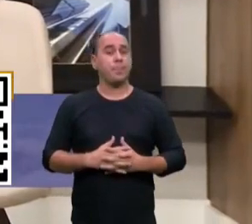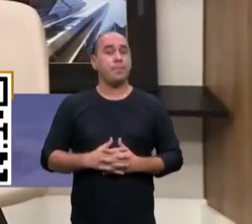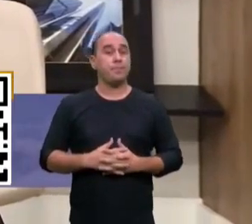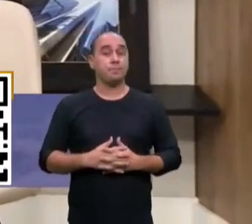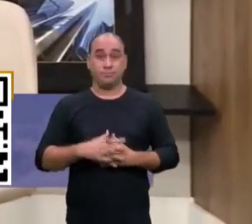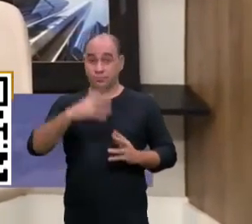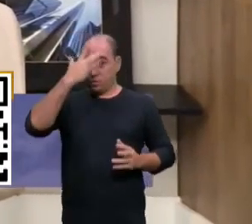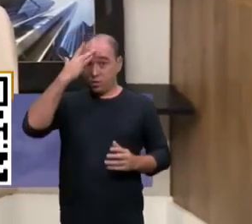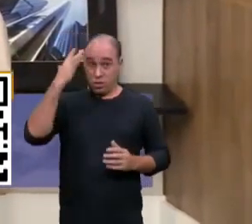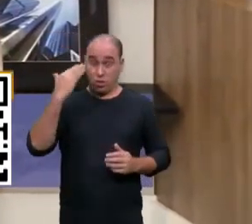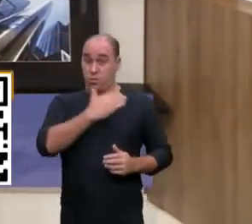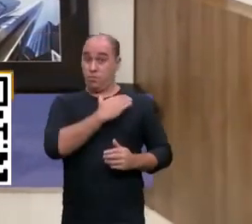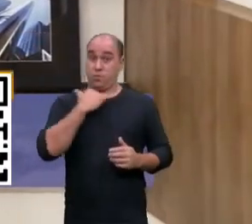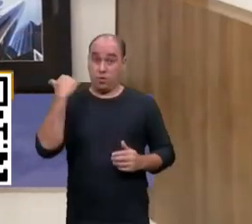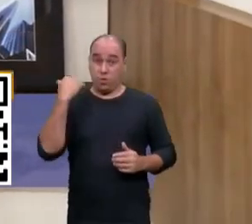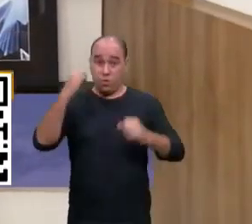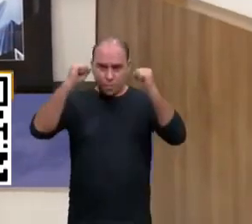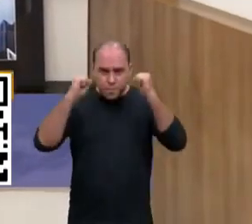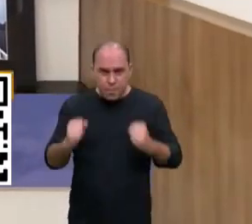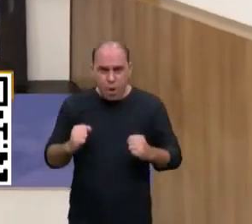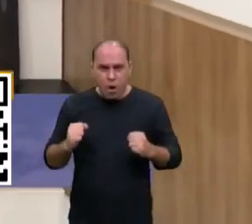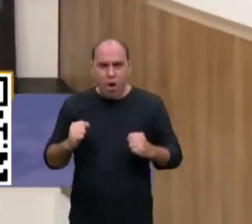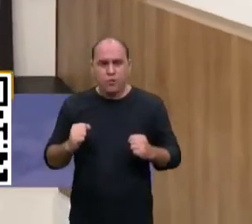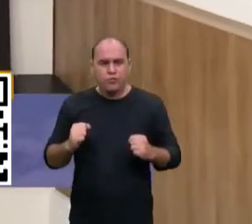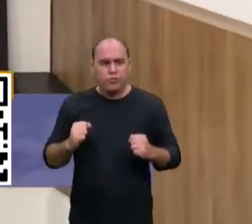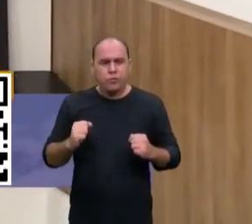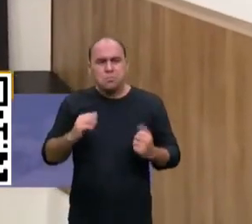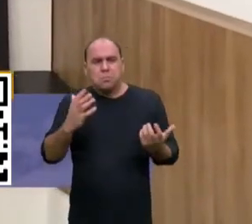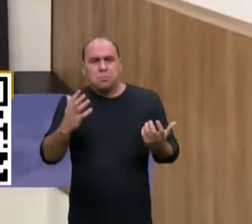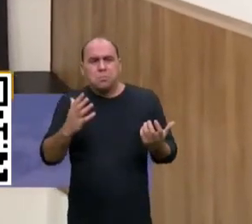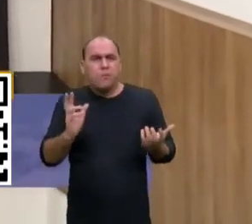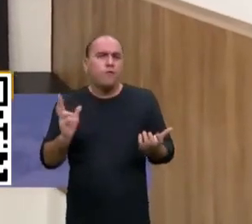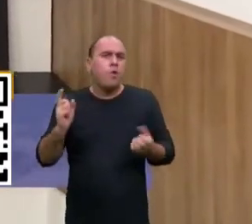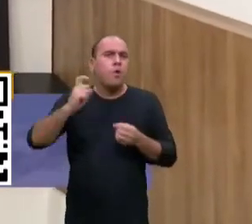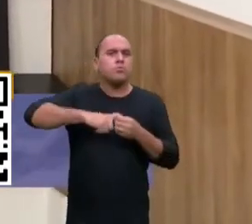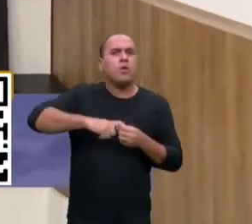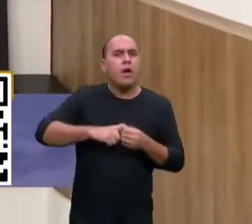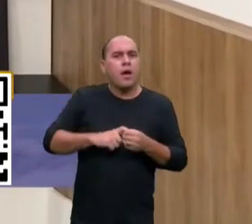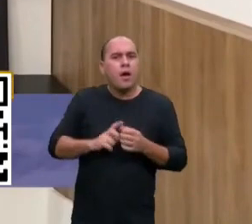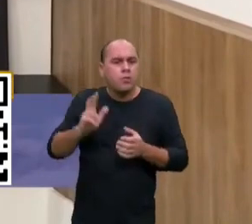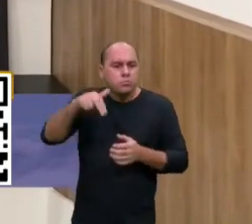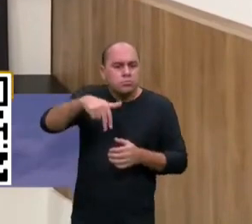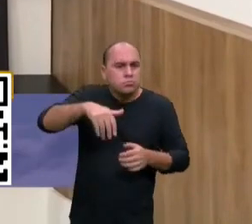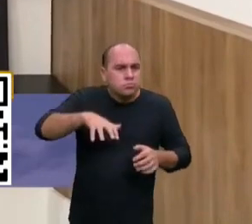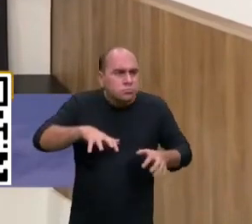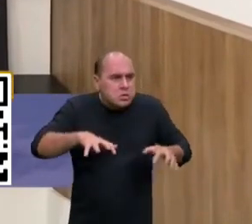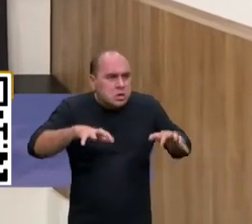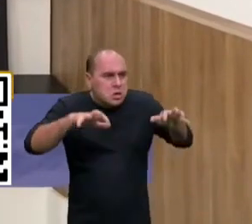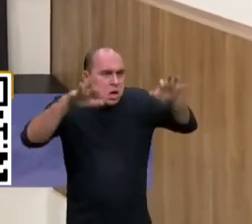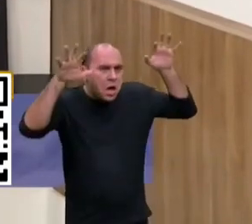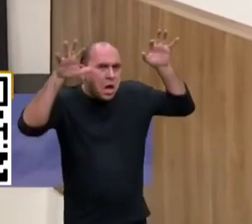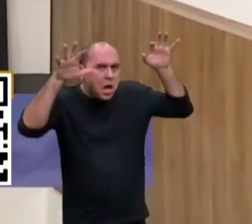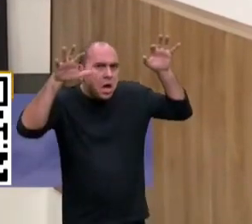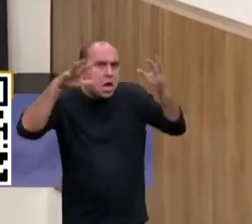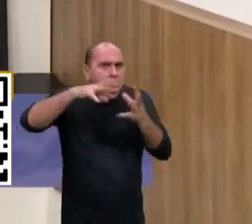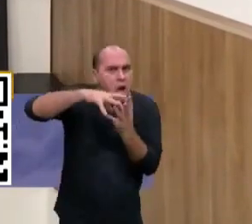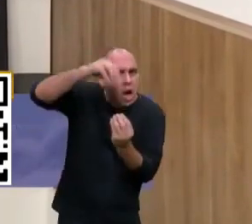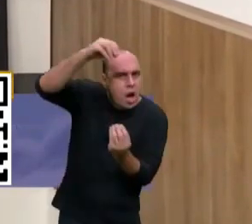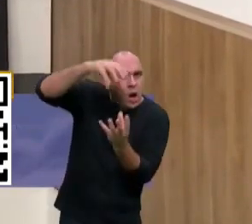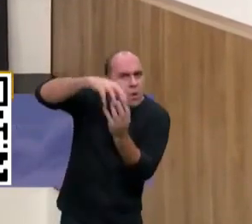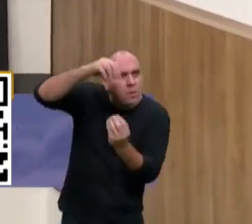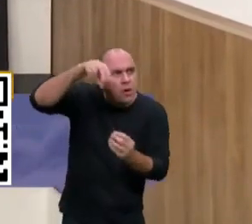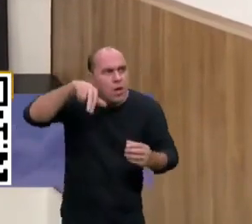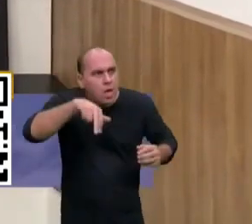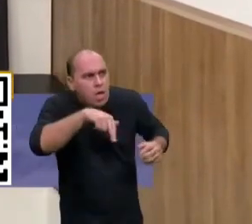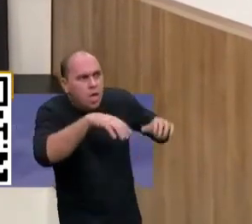e mais a pessoa que morre pode voltar à noite na sua casa pode abrir a cortina abrir a porta